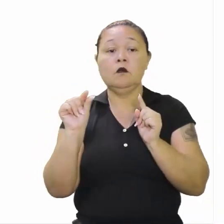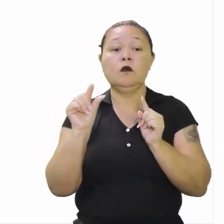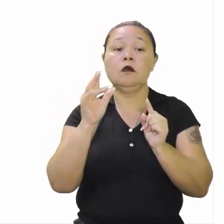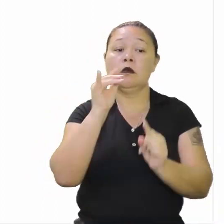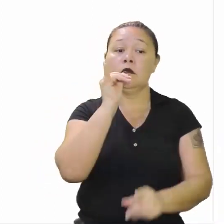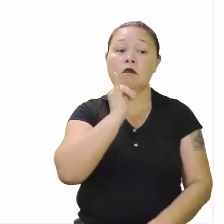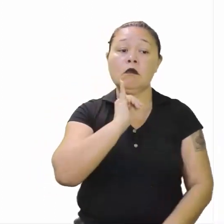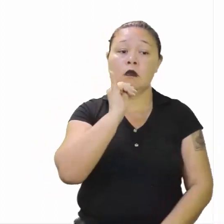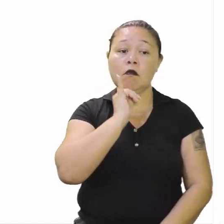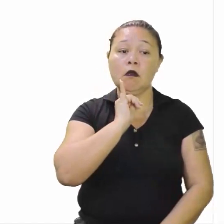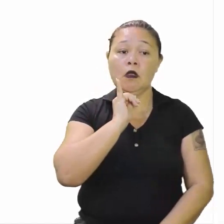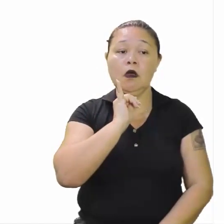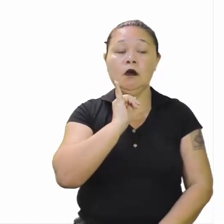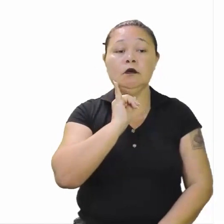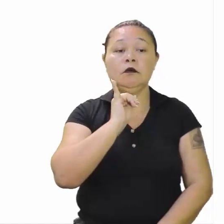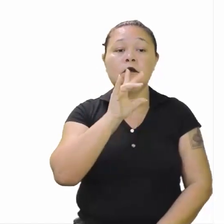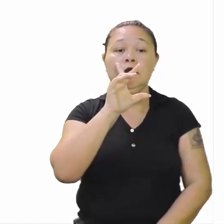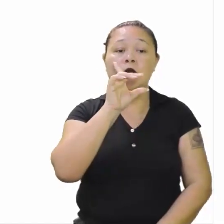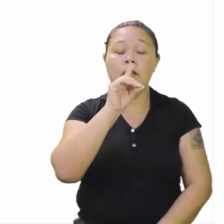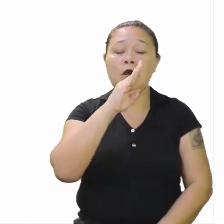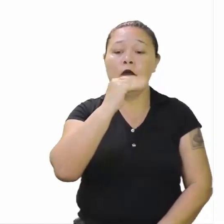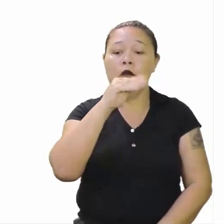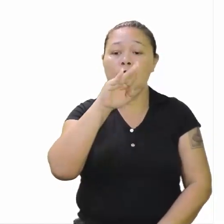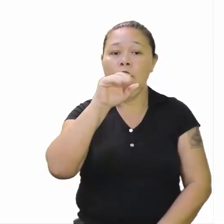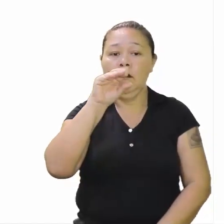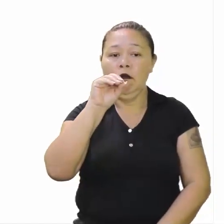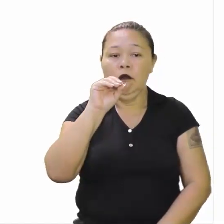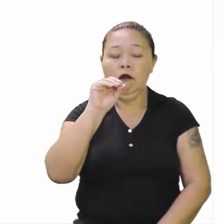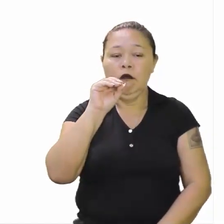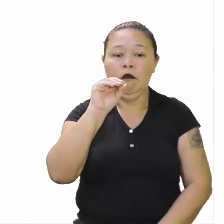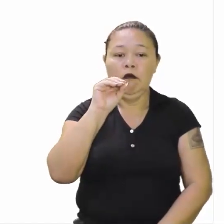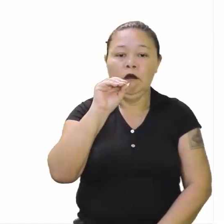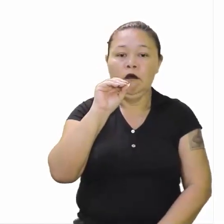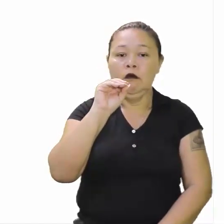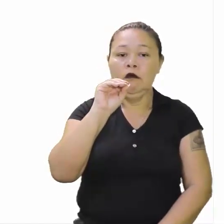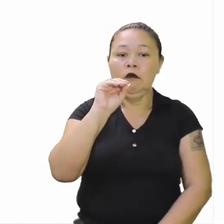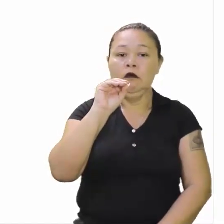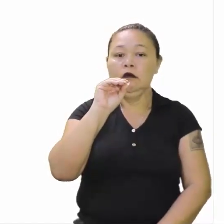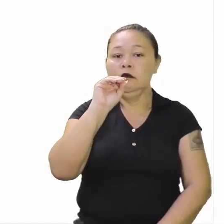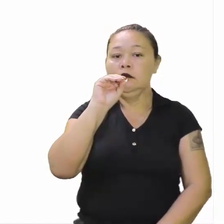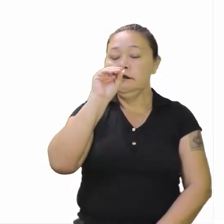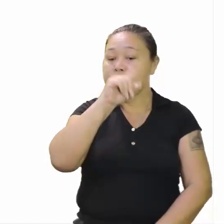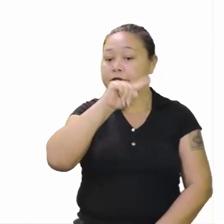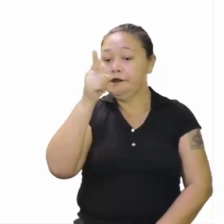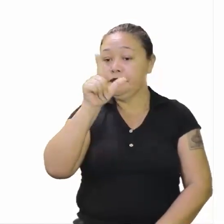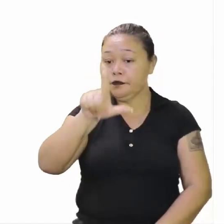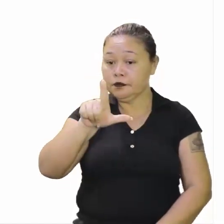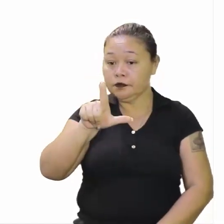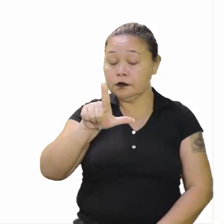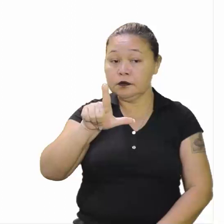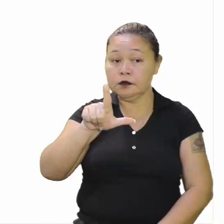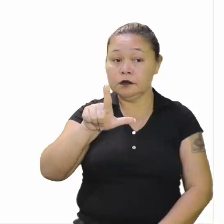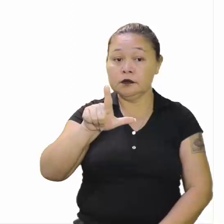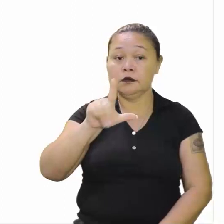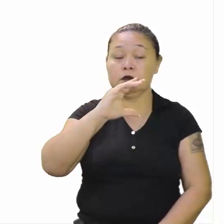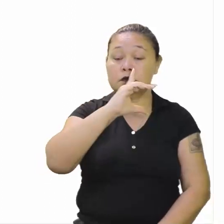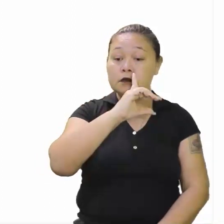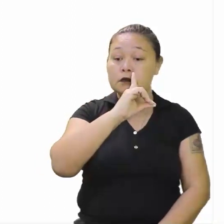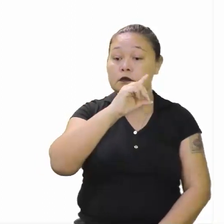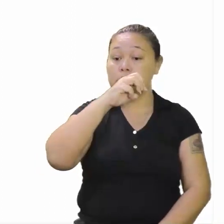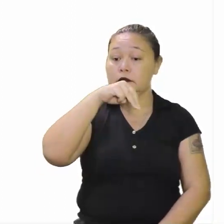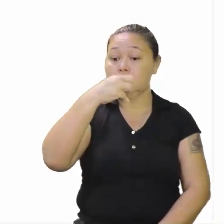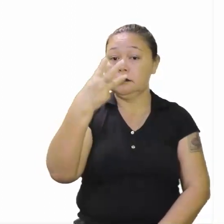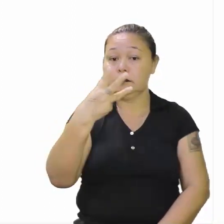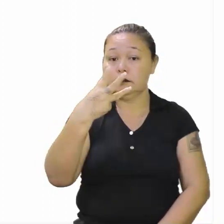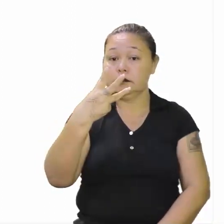exemplo, decímetro cúbico e litro. Decímetro cúbico é o volume